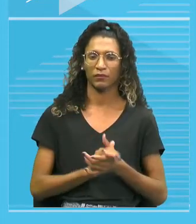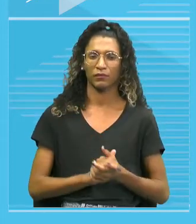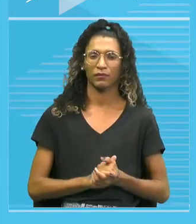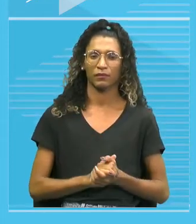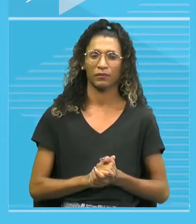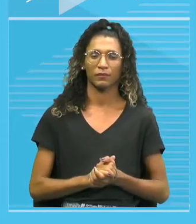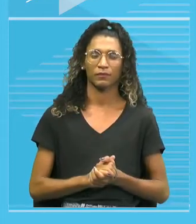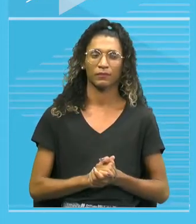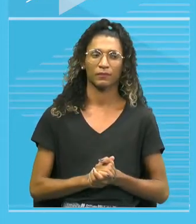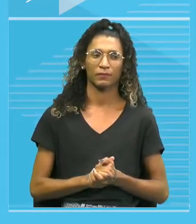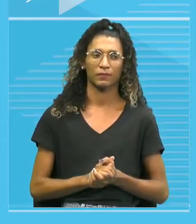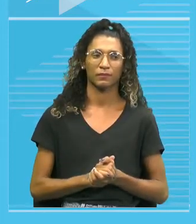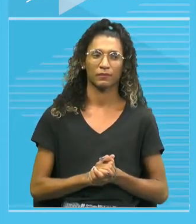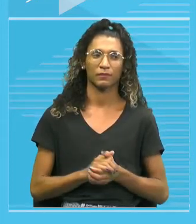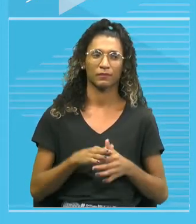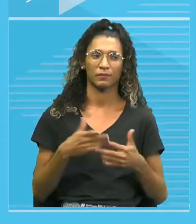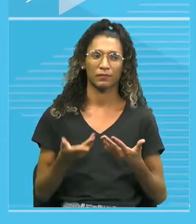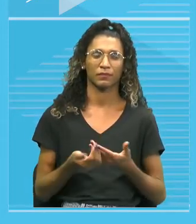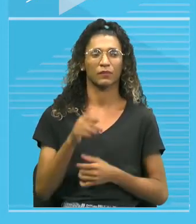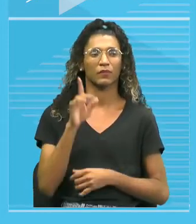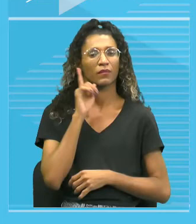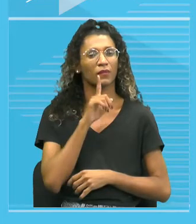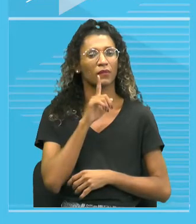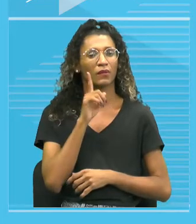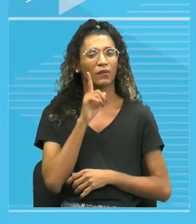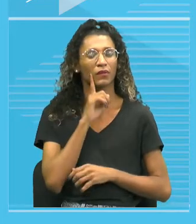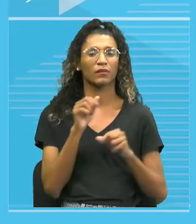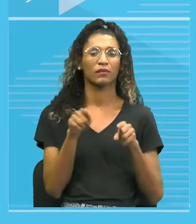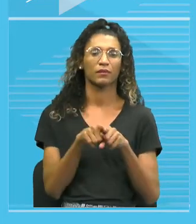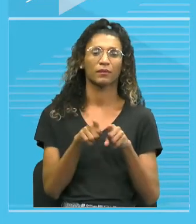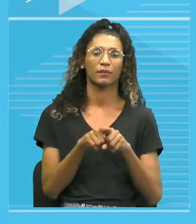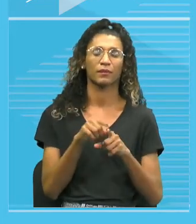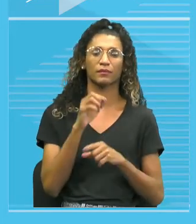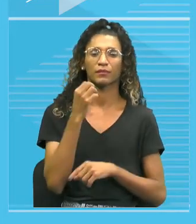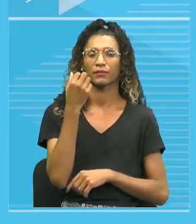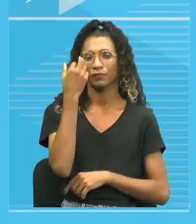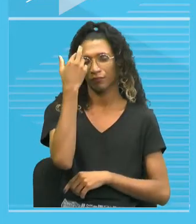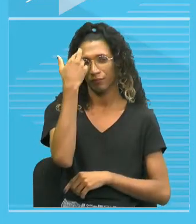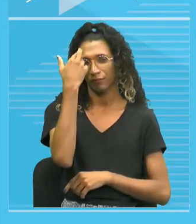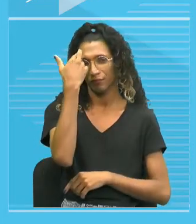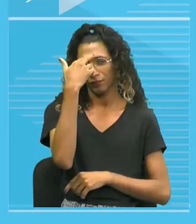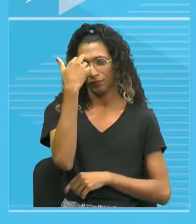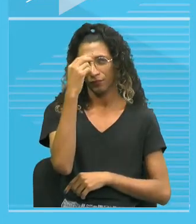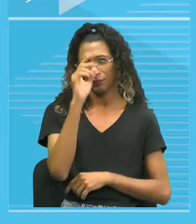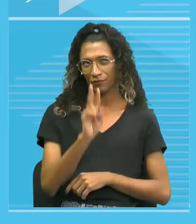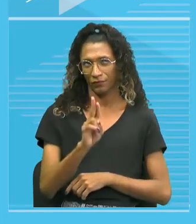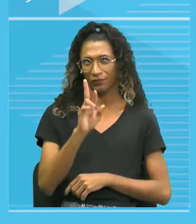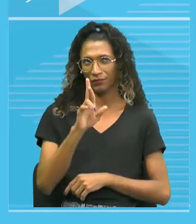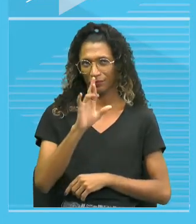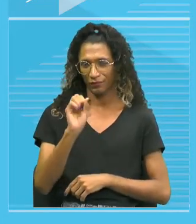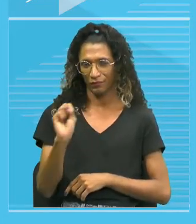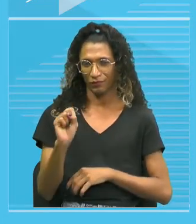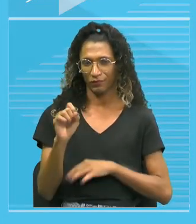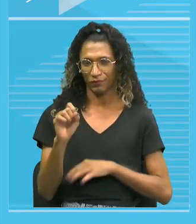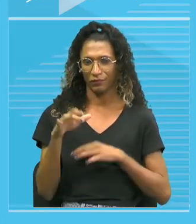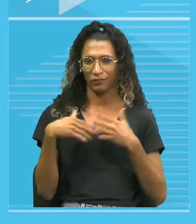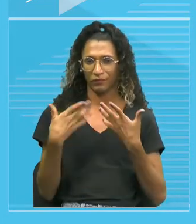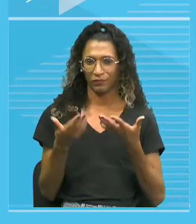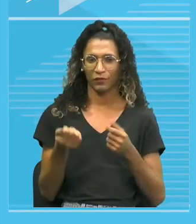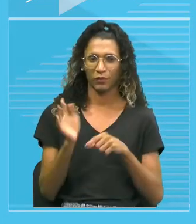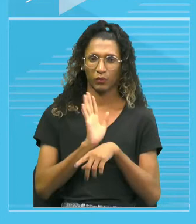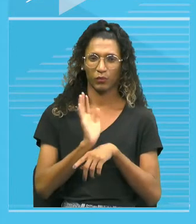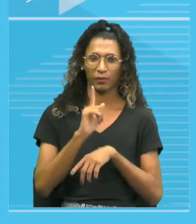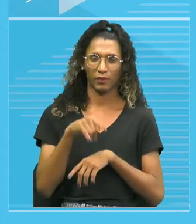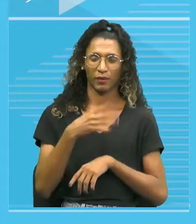rumo. Estados Unidos e União Soviética. Então, a série ela é muito legal, porque